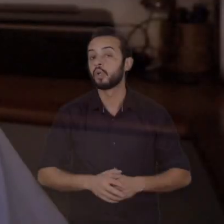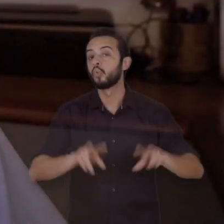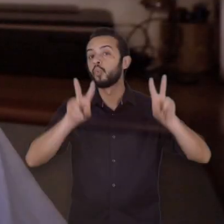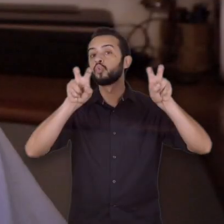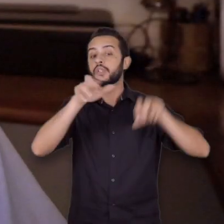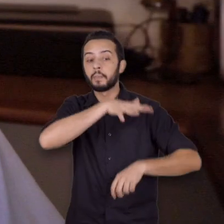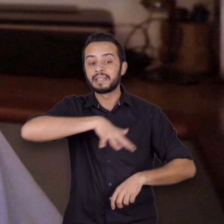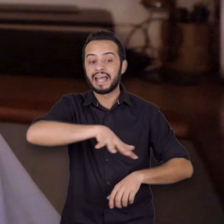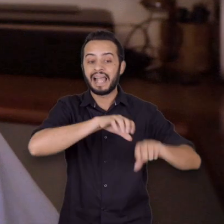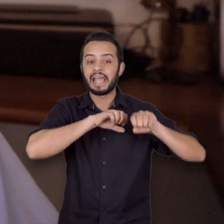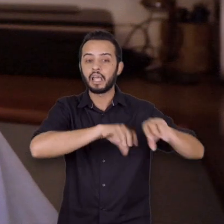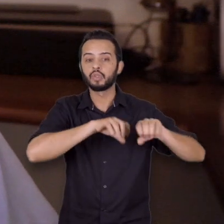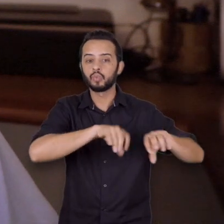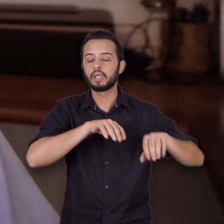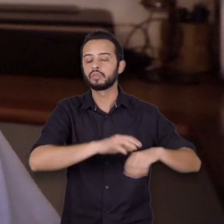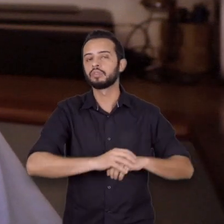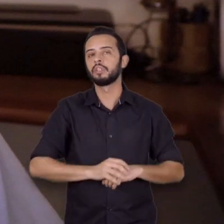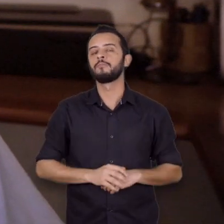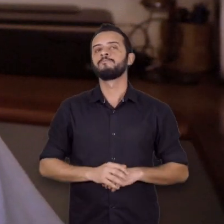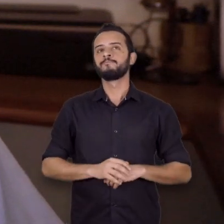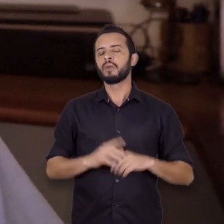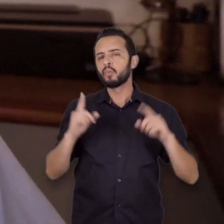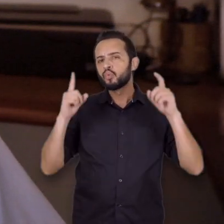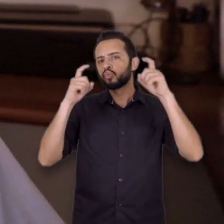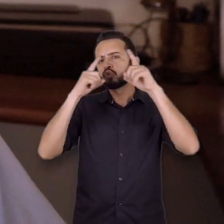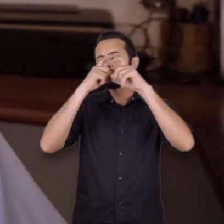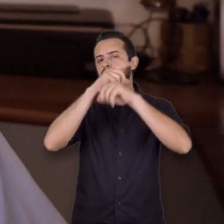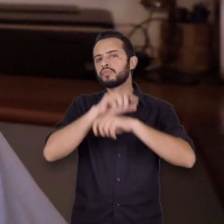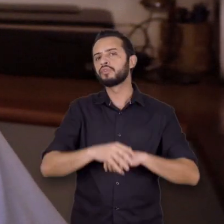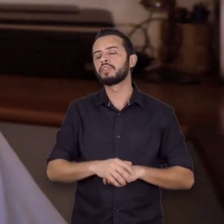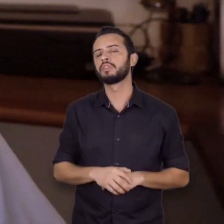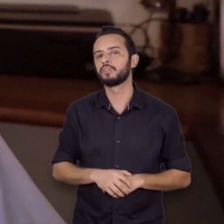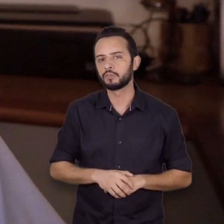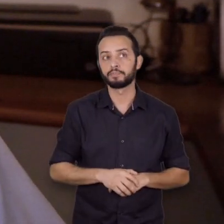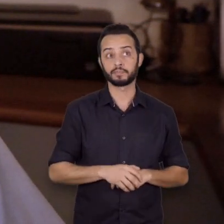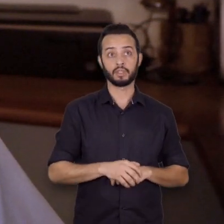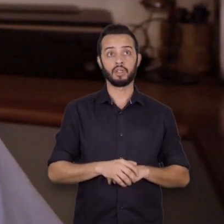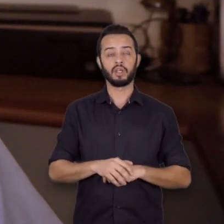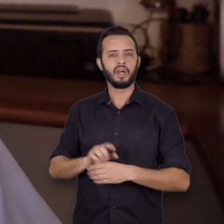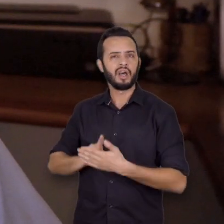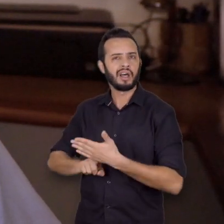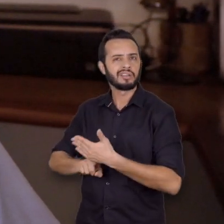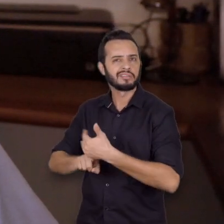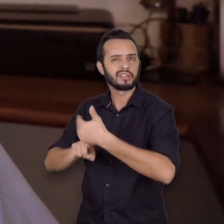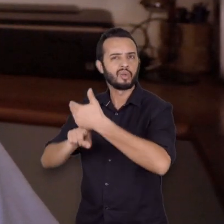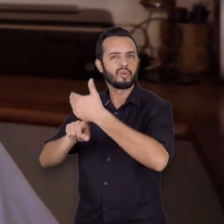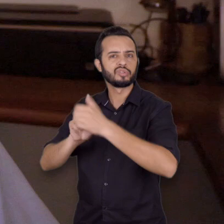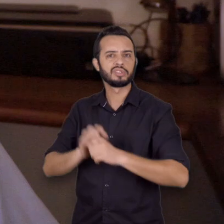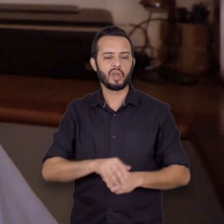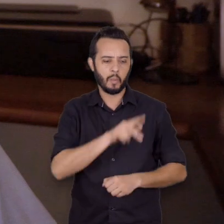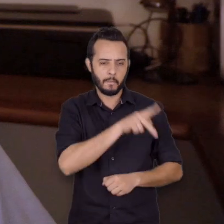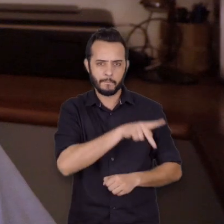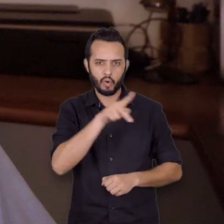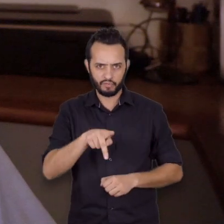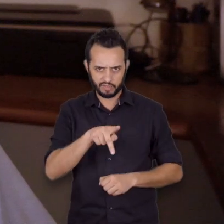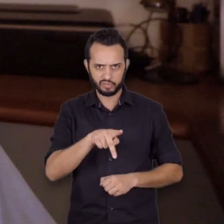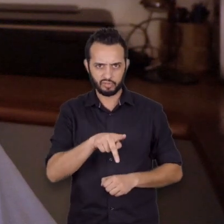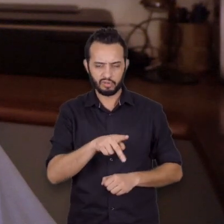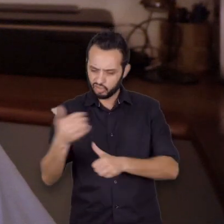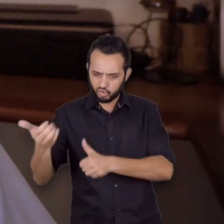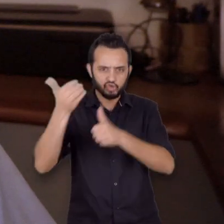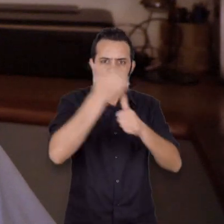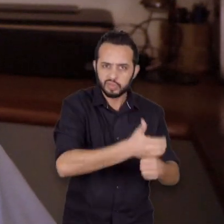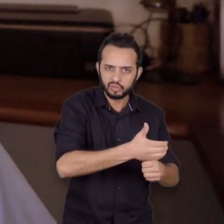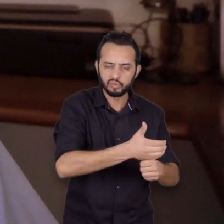Na questão educacional, é bastante complicado essa tecnologia substituir realmente um